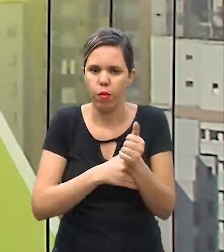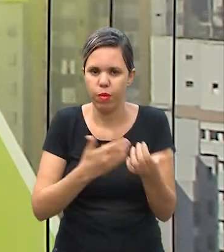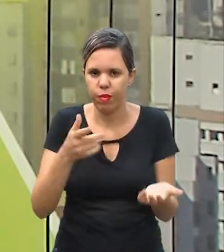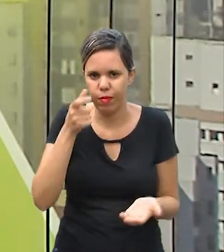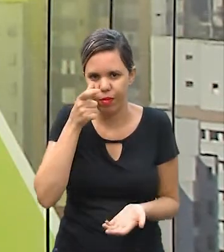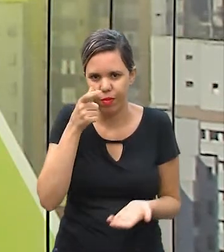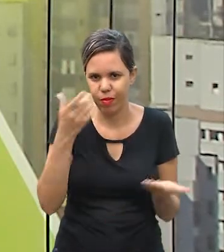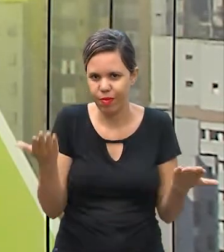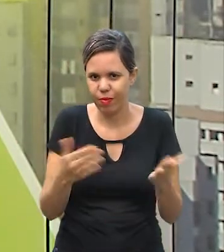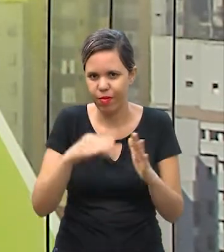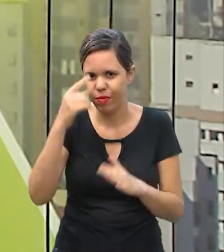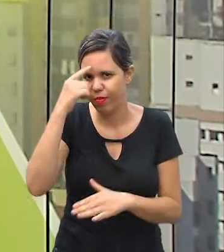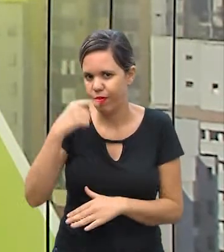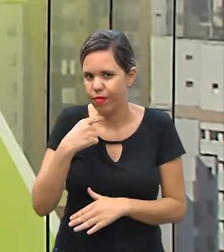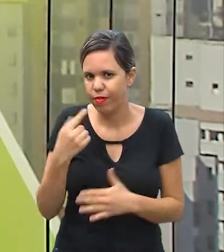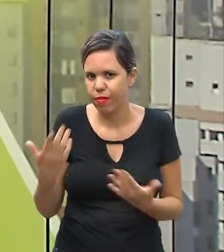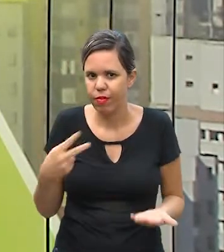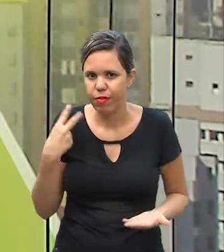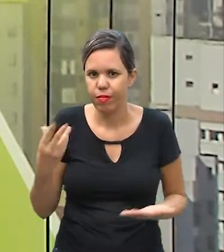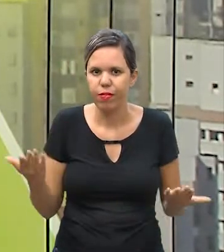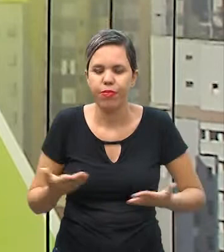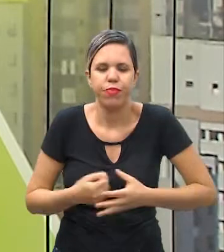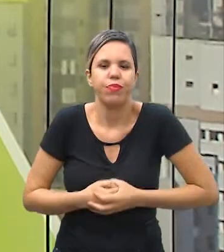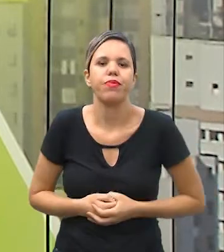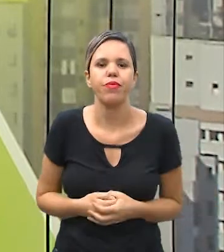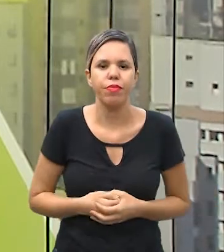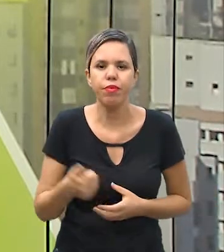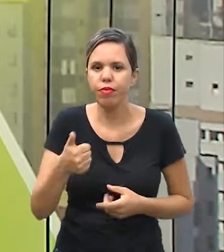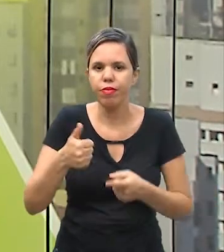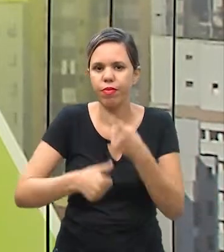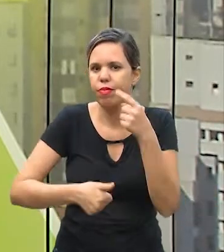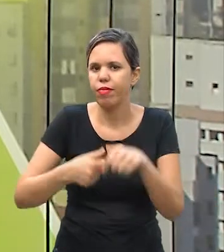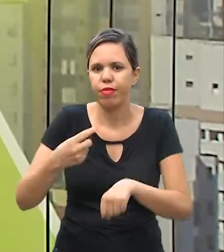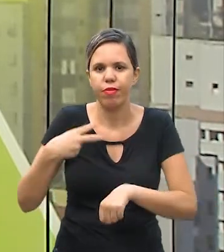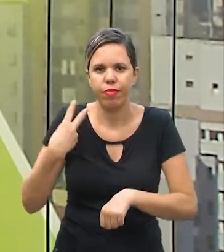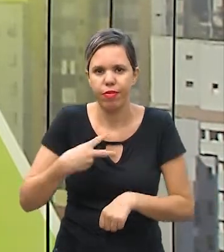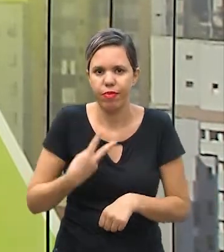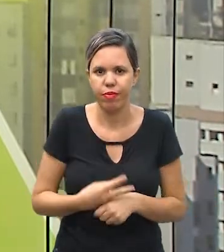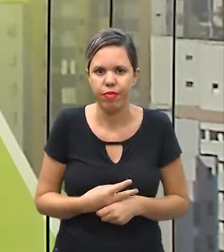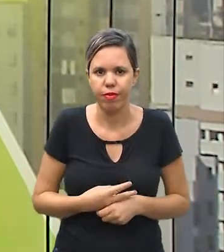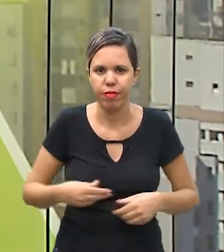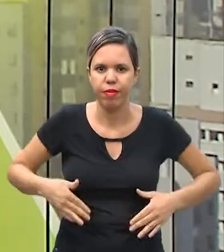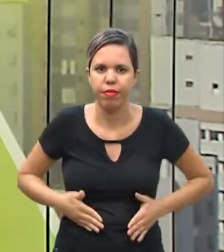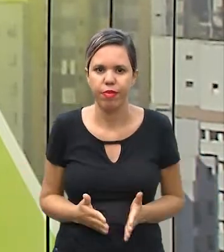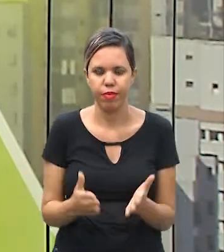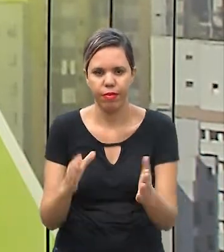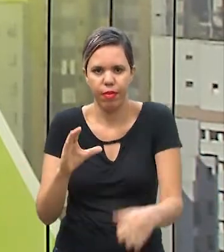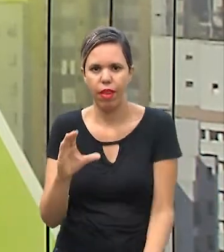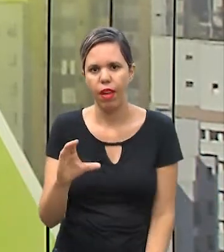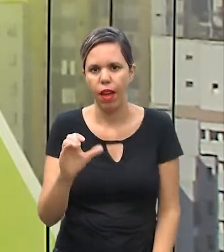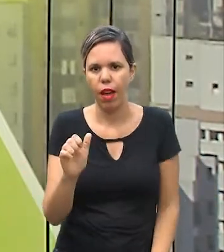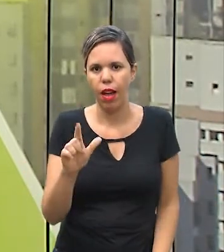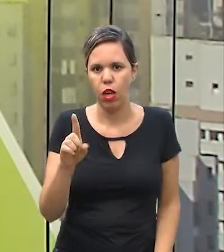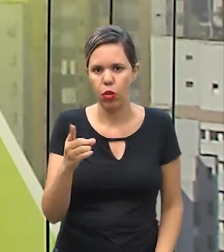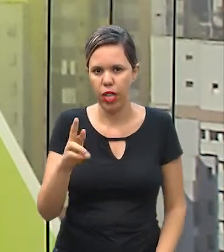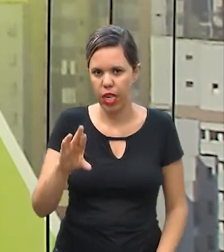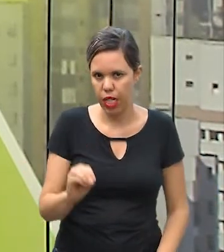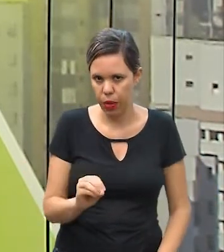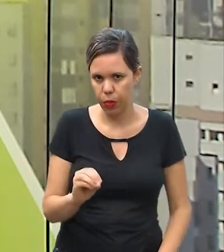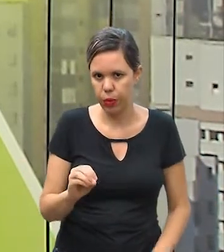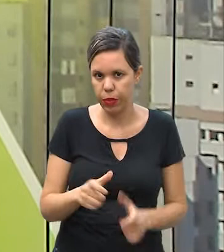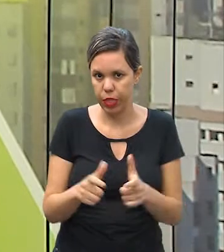ligado porque começa agora o Perfil e o vereador de hoje está no primeiro mandato. Nasceu em Caldeirão Grande, na Bahia,